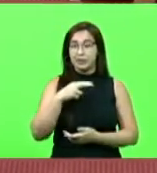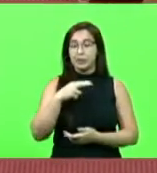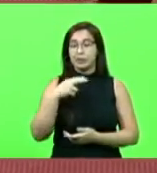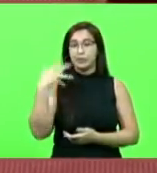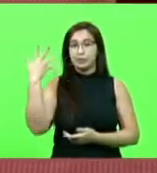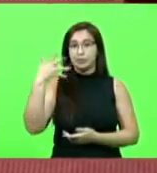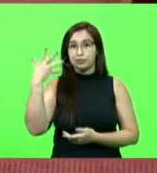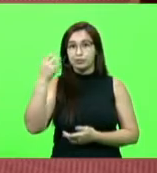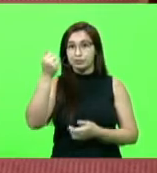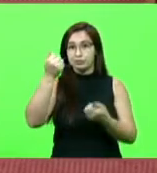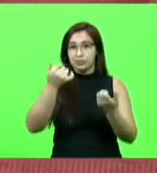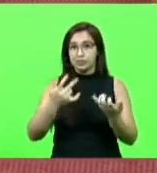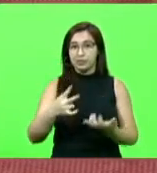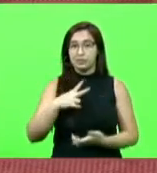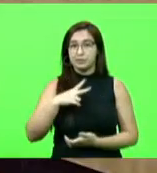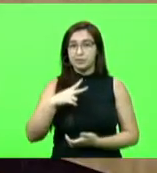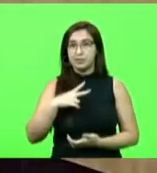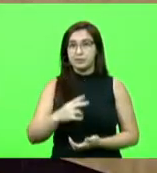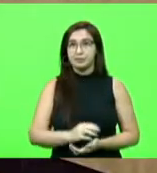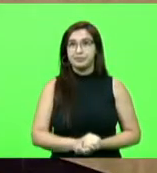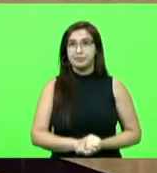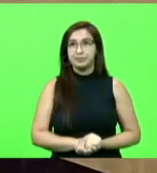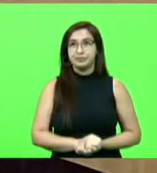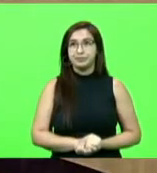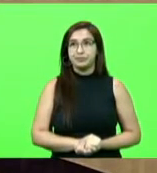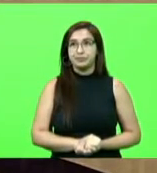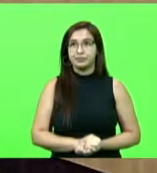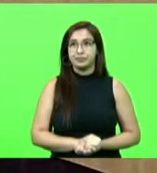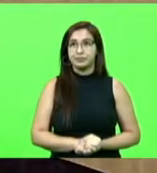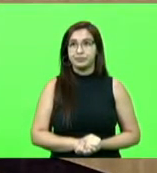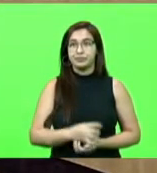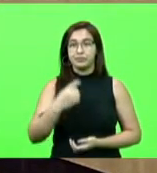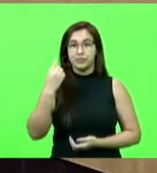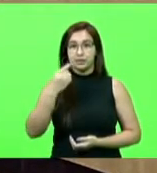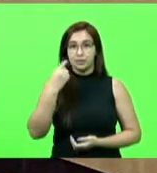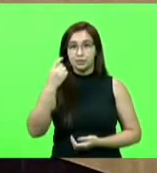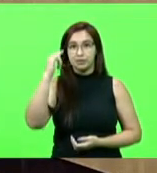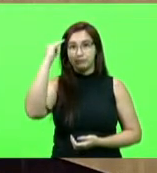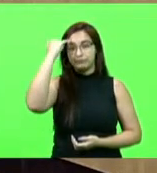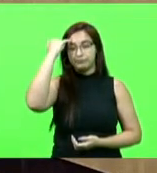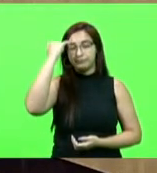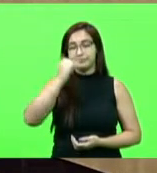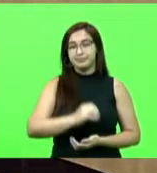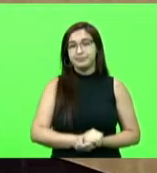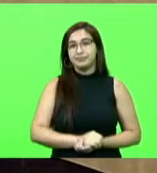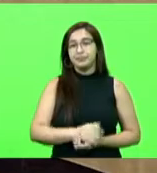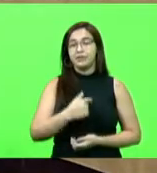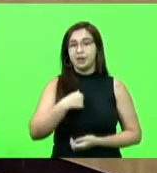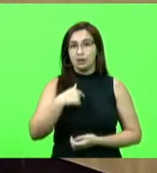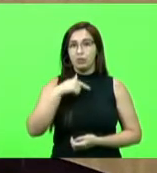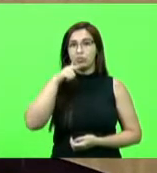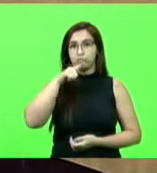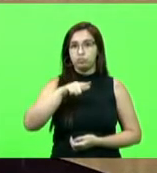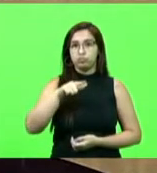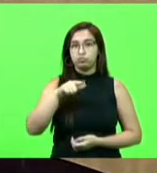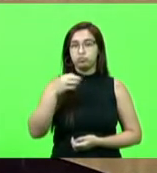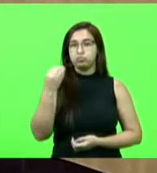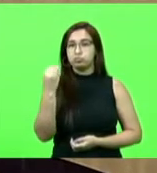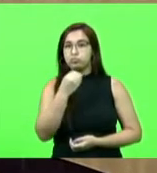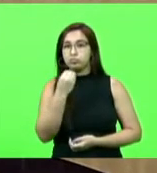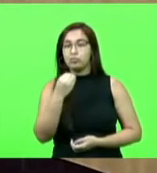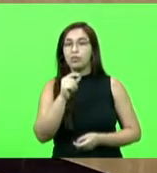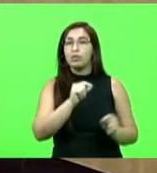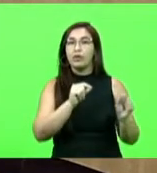explicações pessoais. Obrigado, deputado Bruno. Deputado Jair Mioto. Senhor presidente, eu tive a oportunidade de ser relator